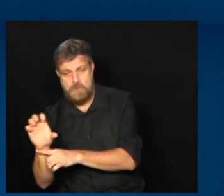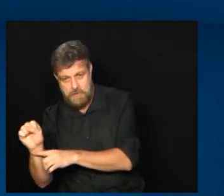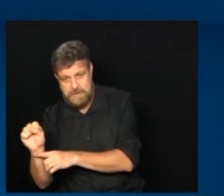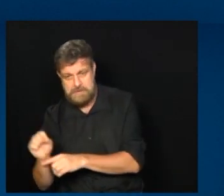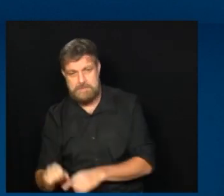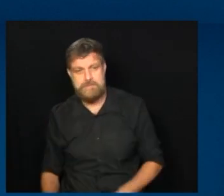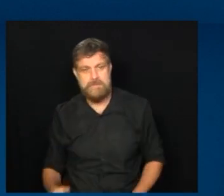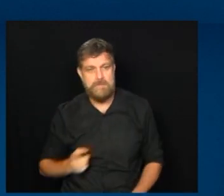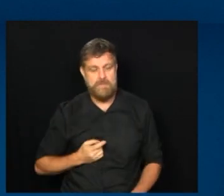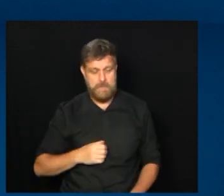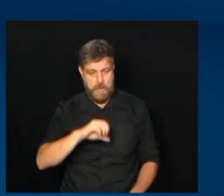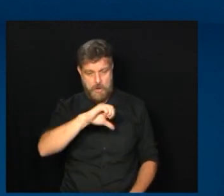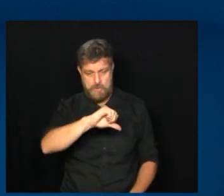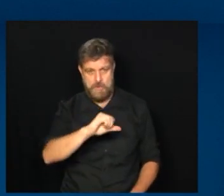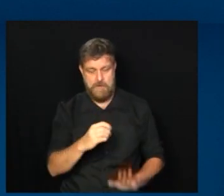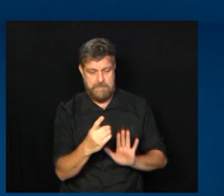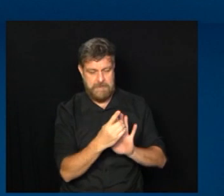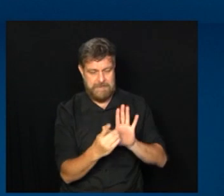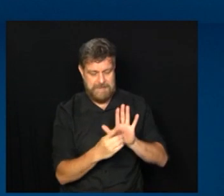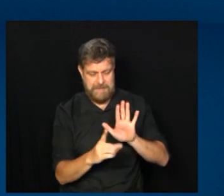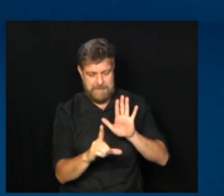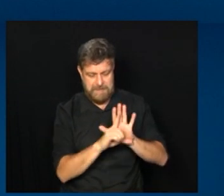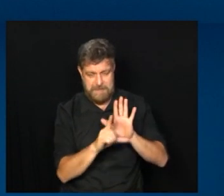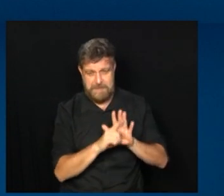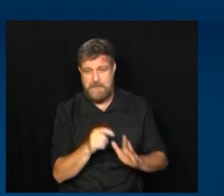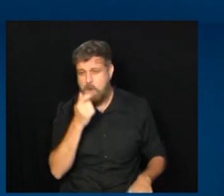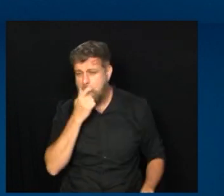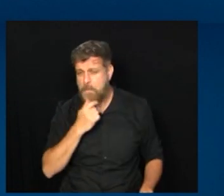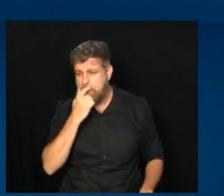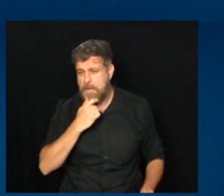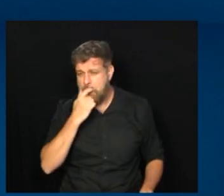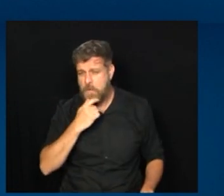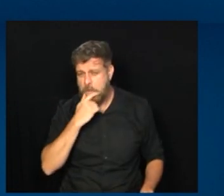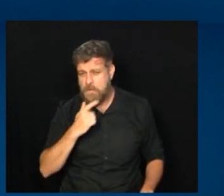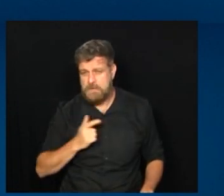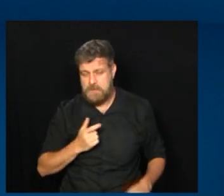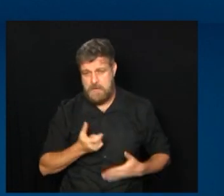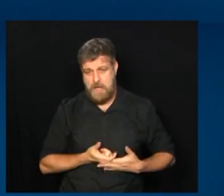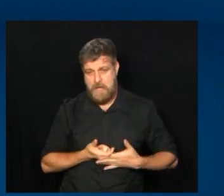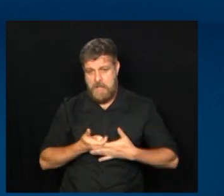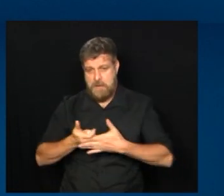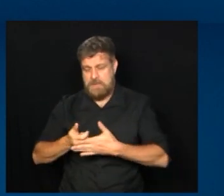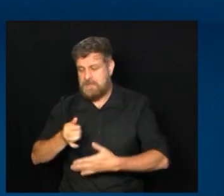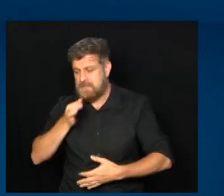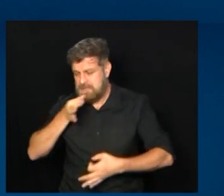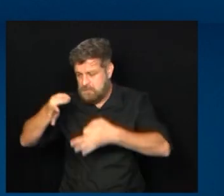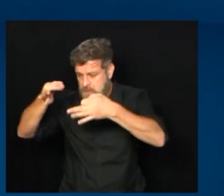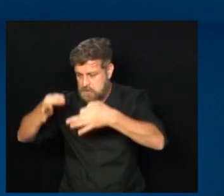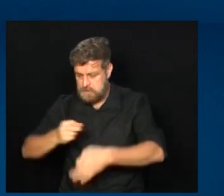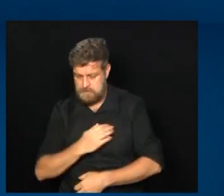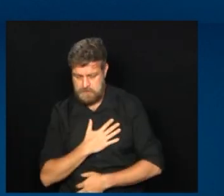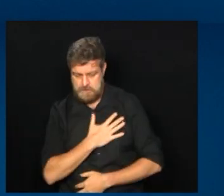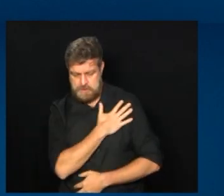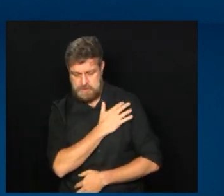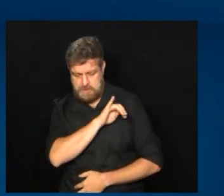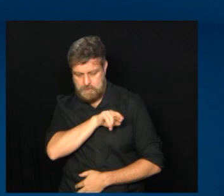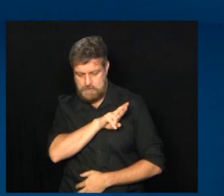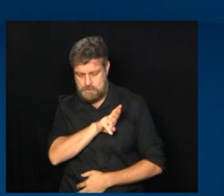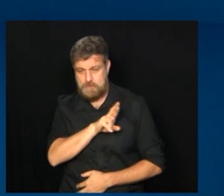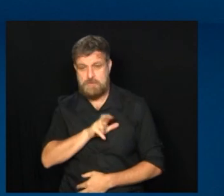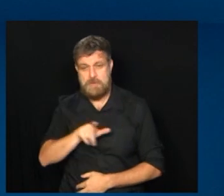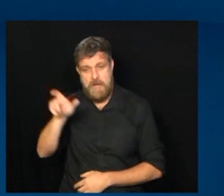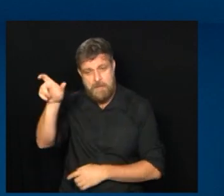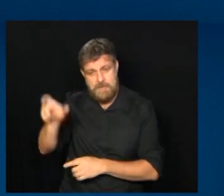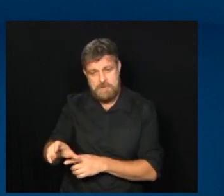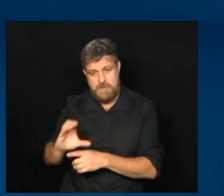decreto legislativo de autoria do vereador Marrom Cunha, que concede a medalha Exemplo Digno General Nelson Santini Júnior a